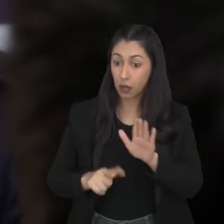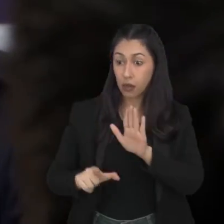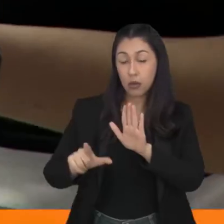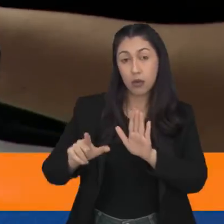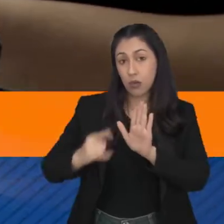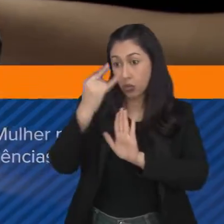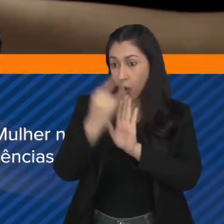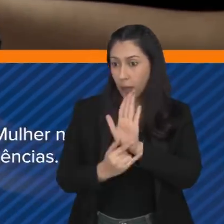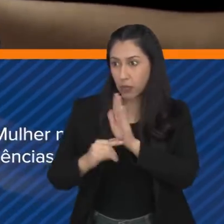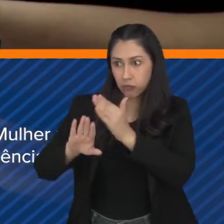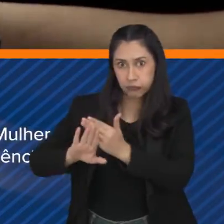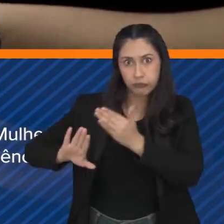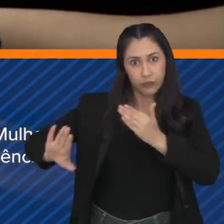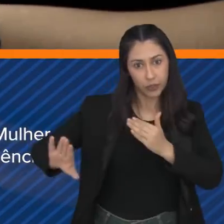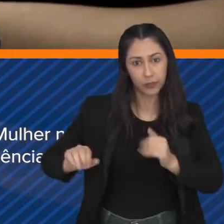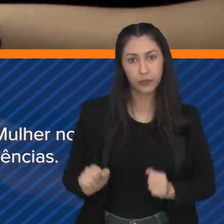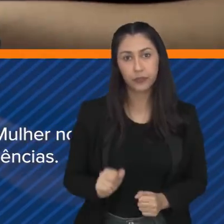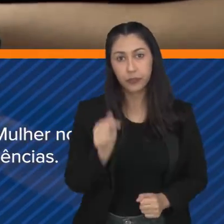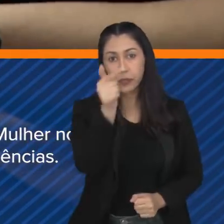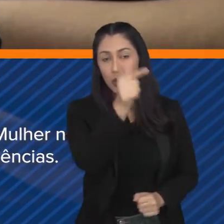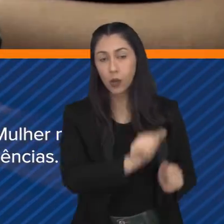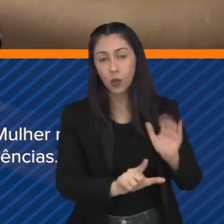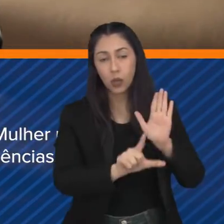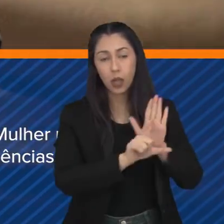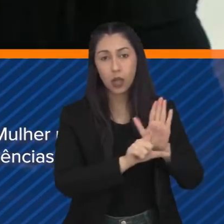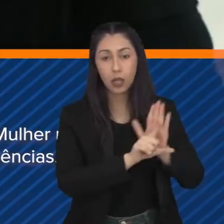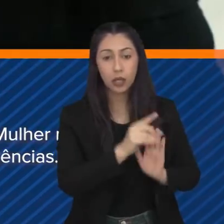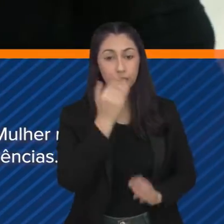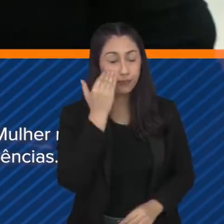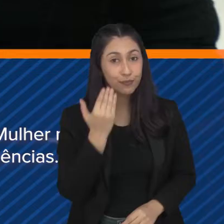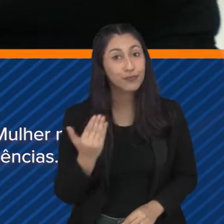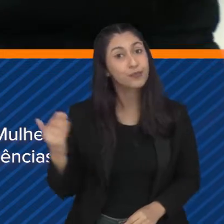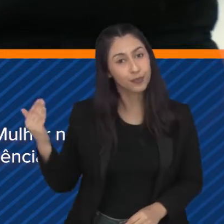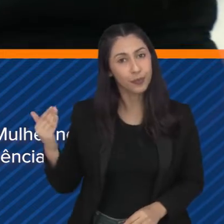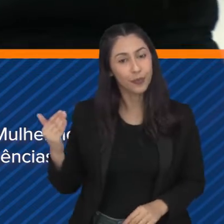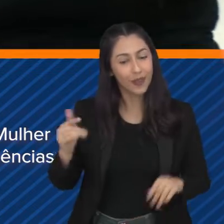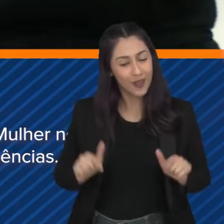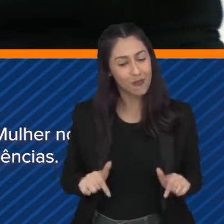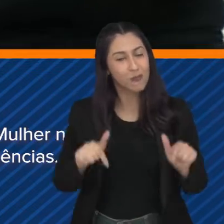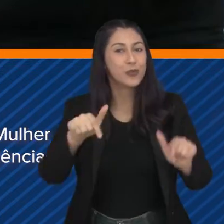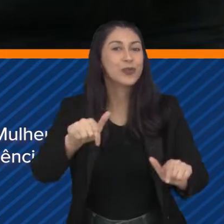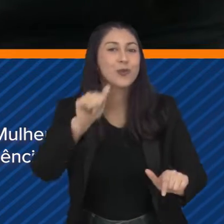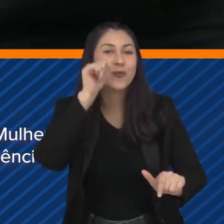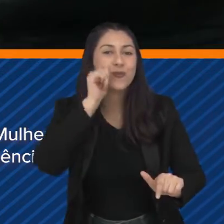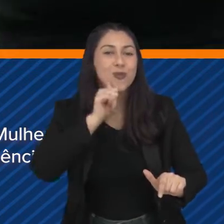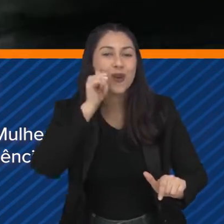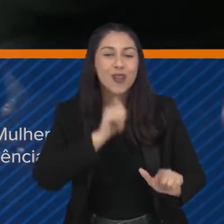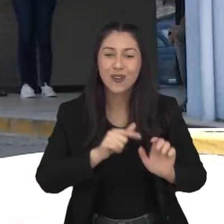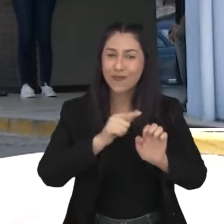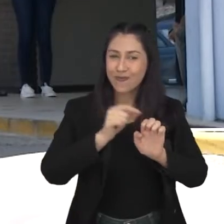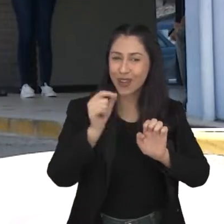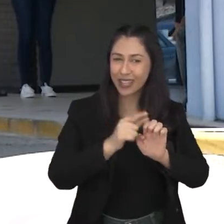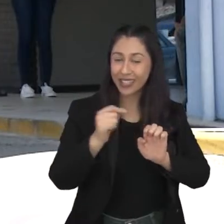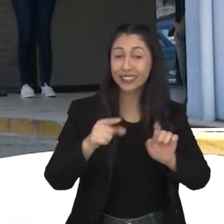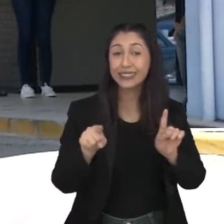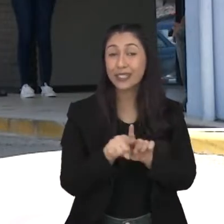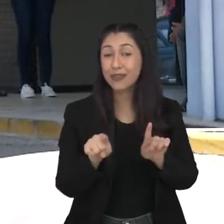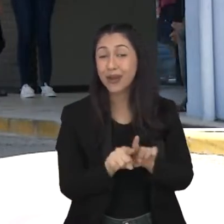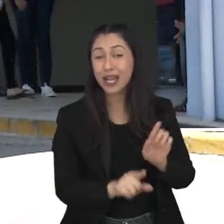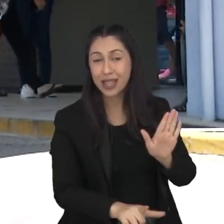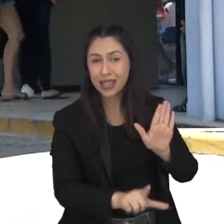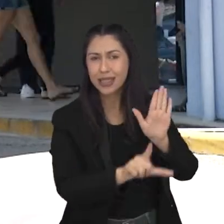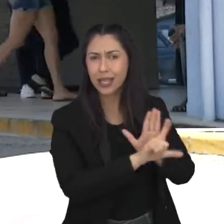protetivas. Outra lei aprovada dispõe sobre a criação do título de mulher empreendedora na cidade. Há ainda